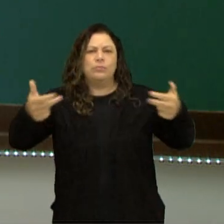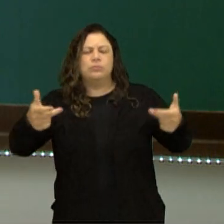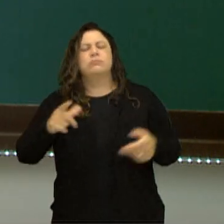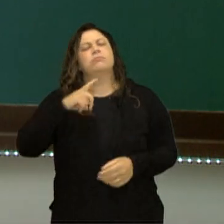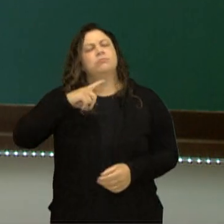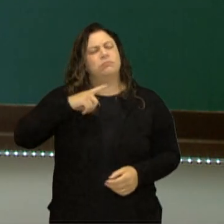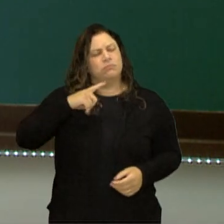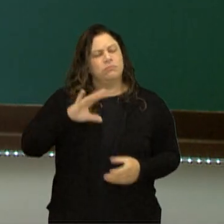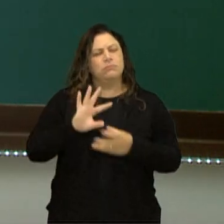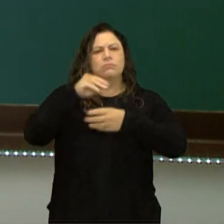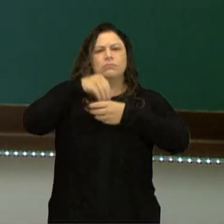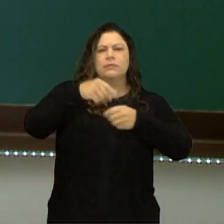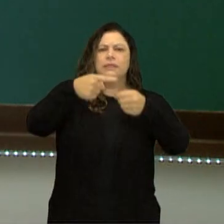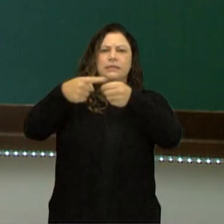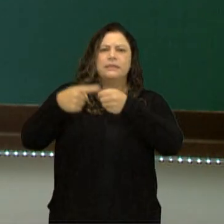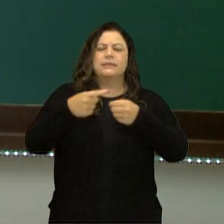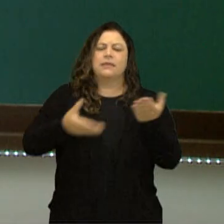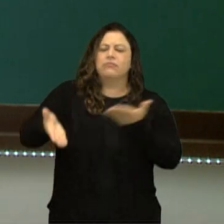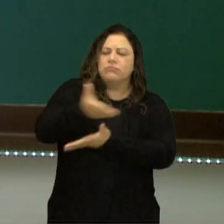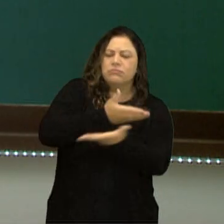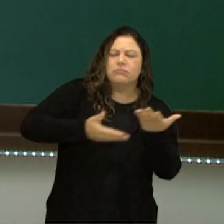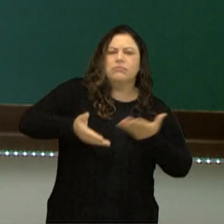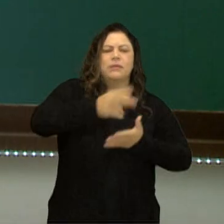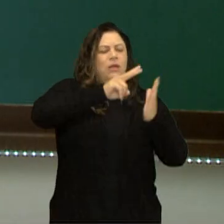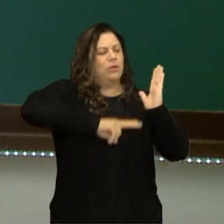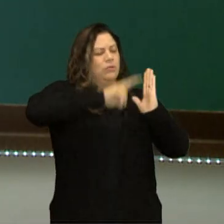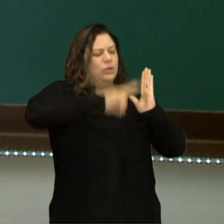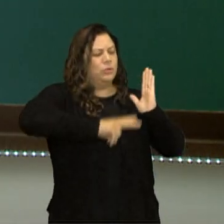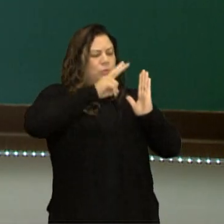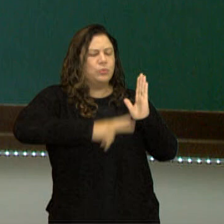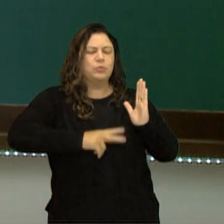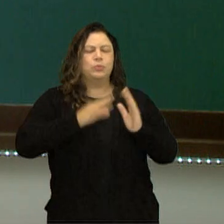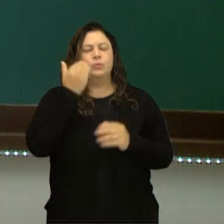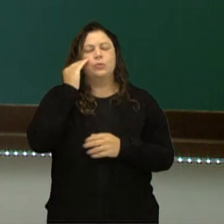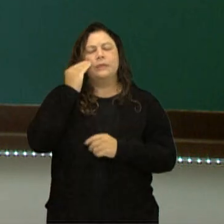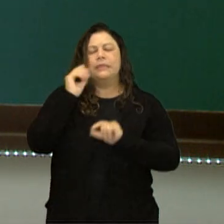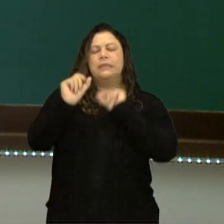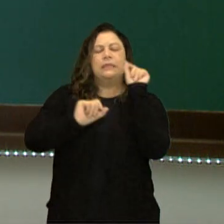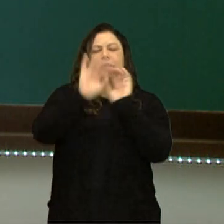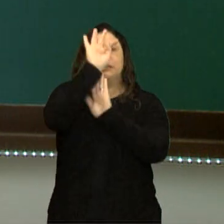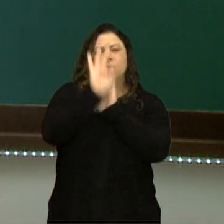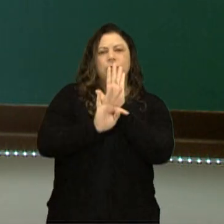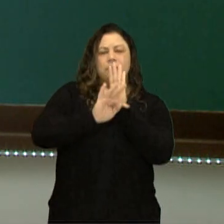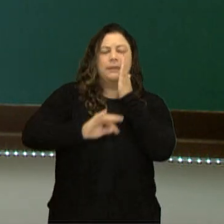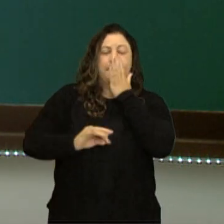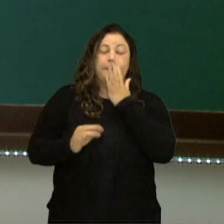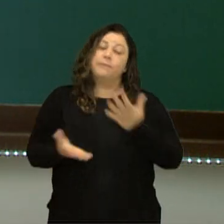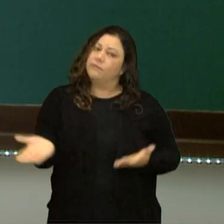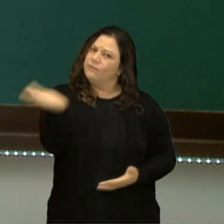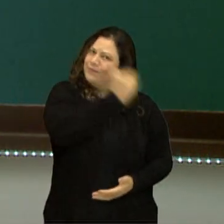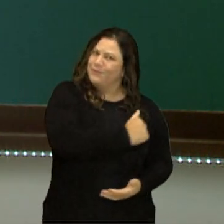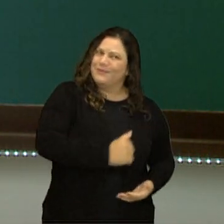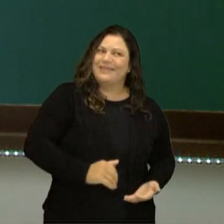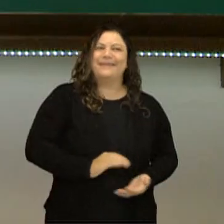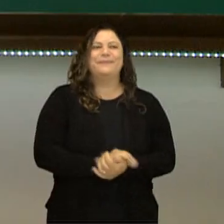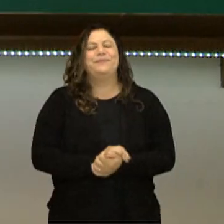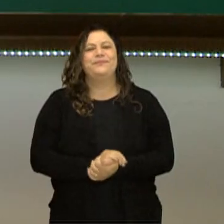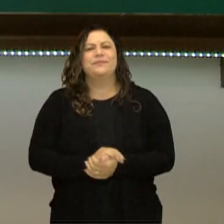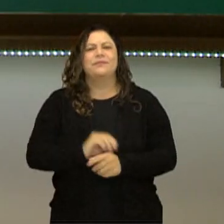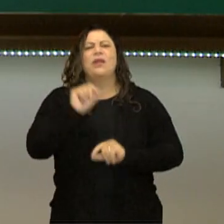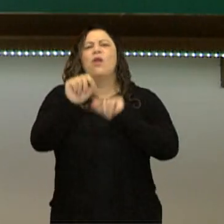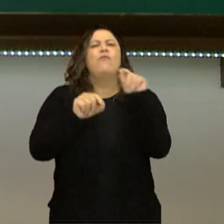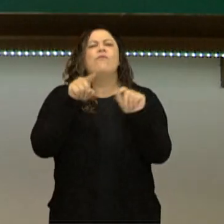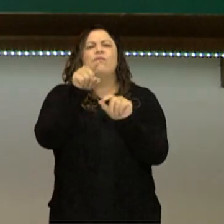E, através disso, faremos uma leitura e interpretação de texto. Então, vamos lá. Thinking about. Você costuma ir